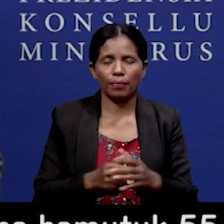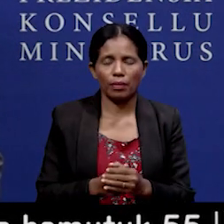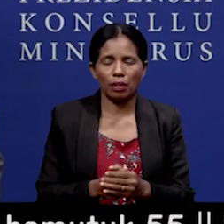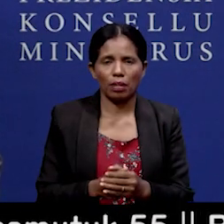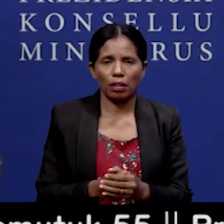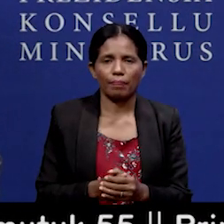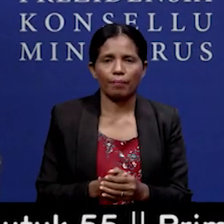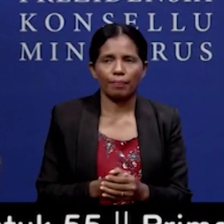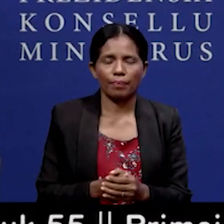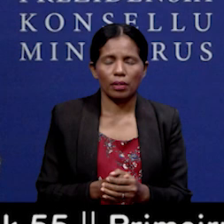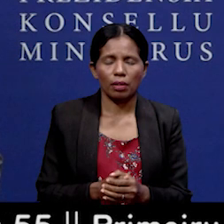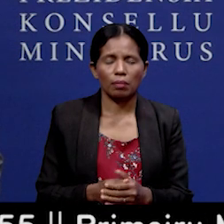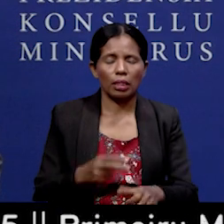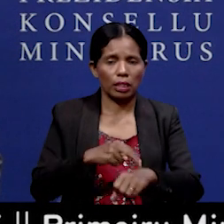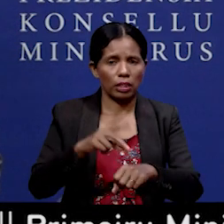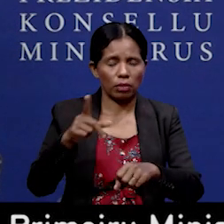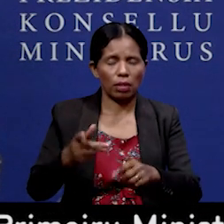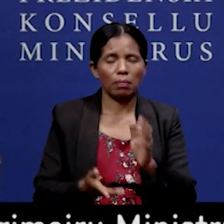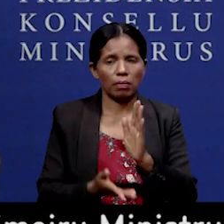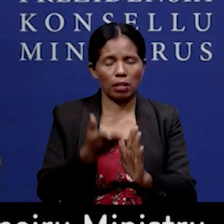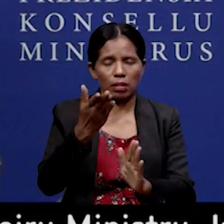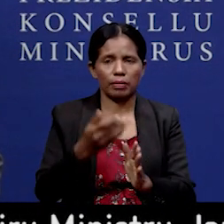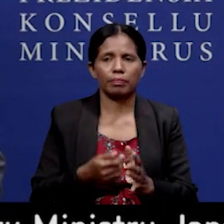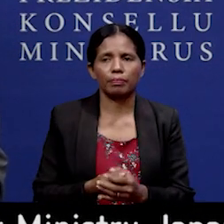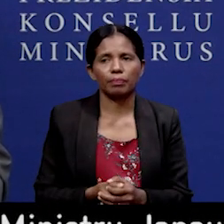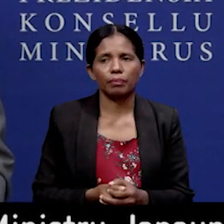condecoração nacional nebe Ash Liu.